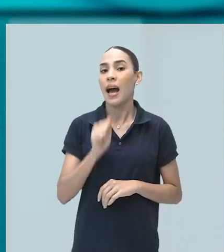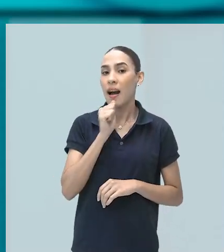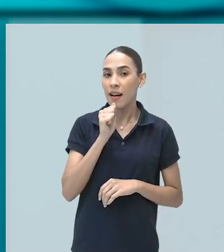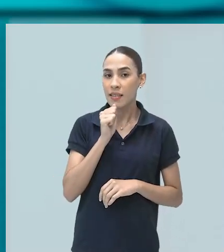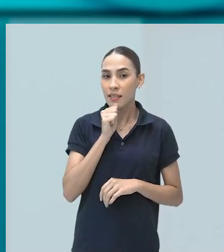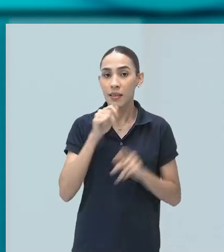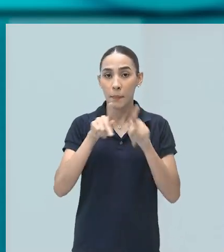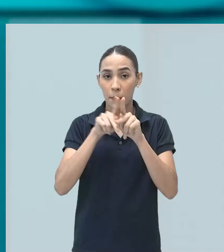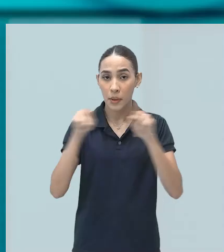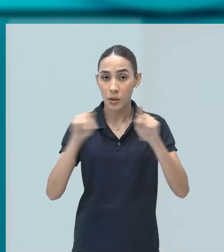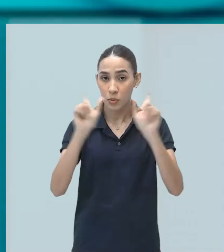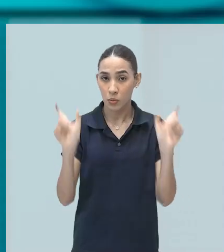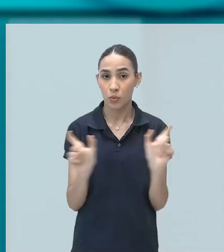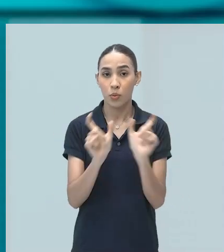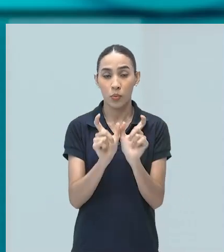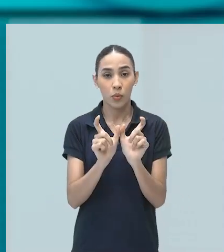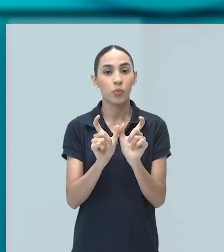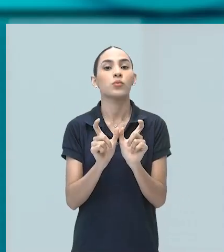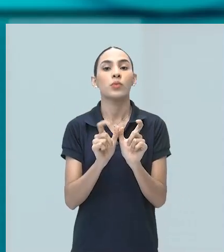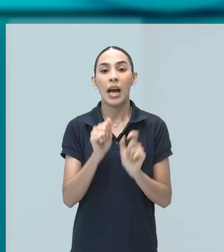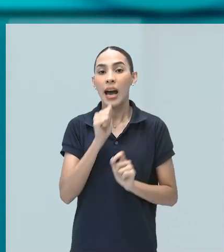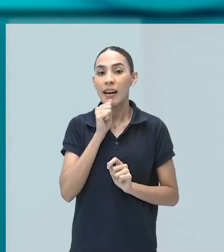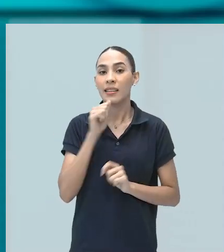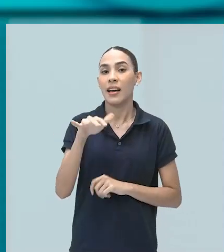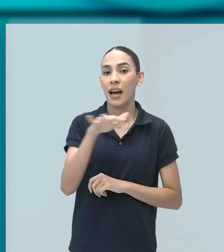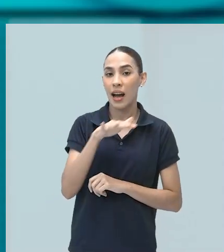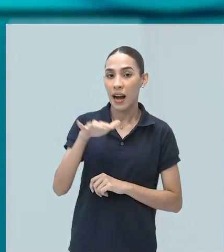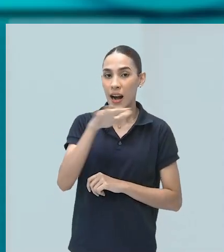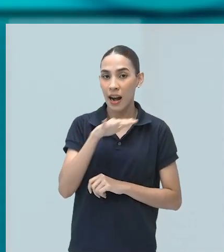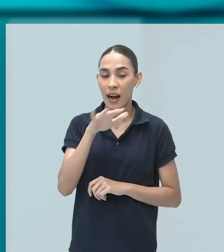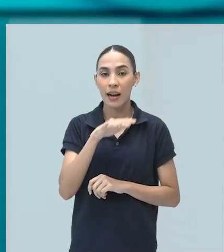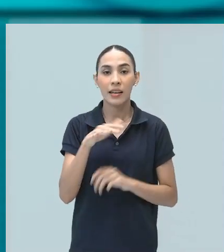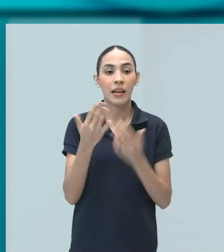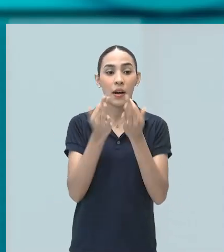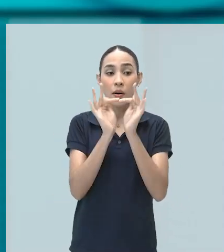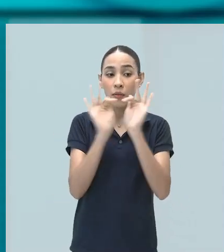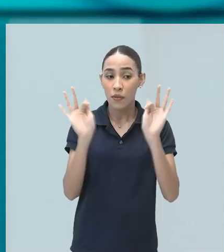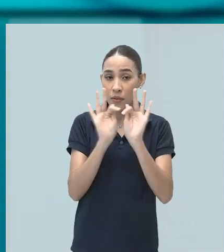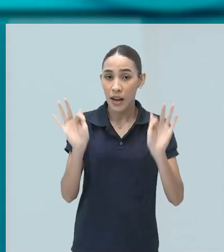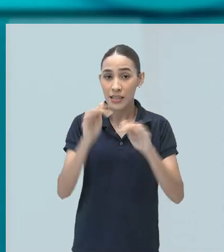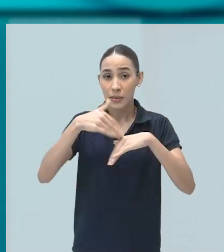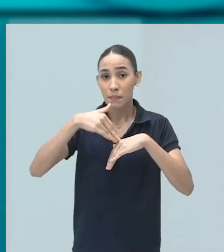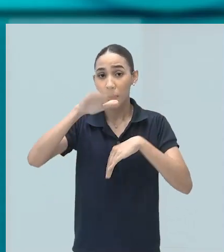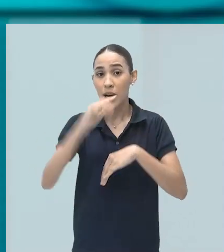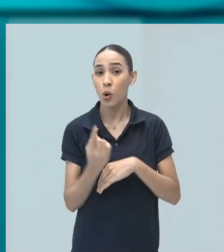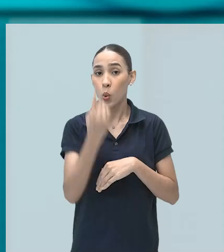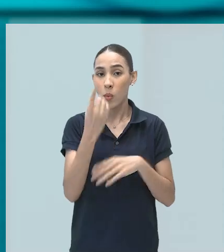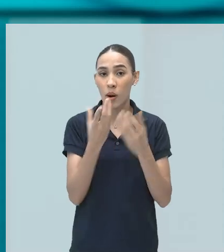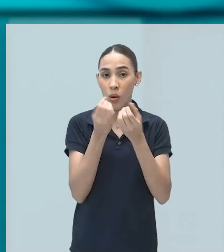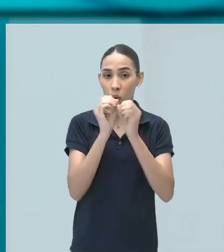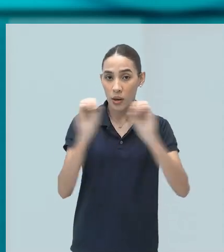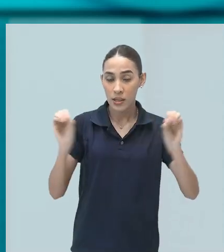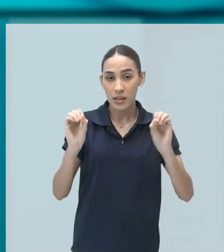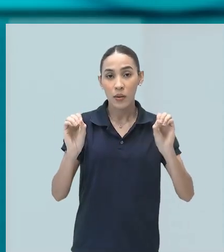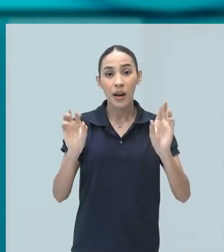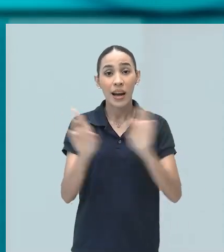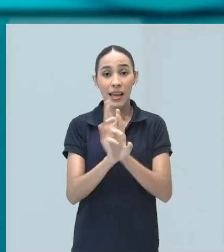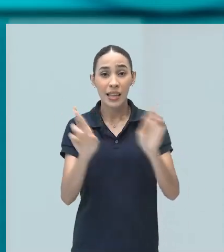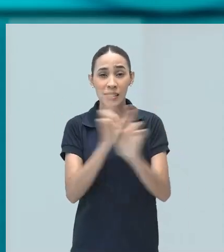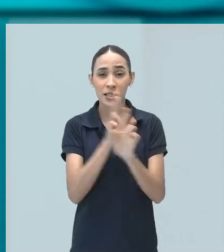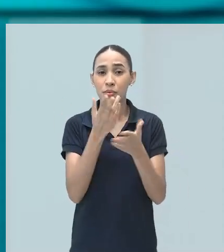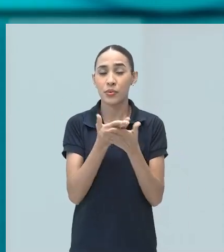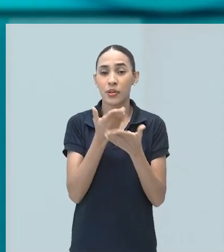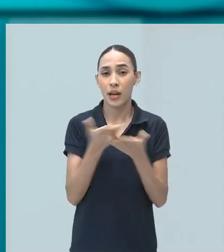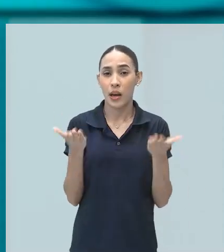período composto, ou seja, estamos no âmbito em que os enunciados vão ter mais de uma oração, e aqui a relação que nós vamos